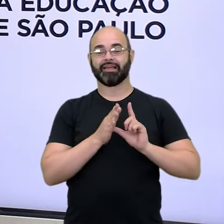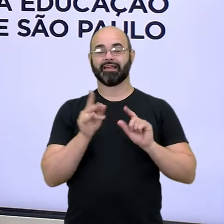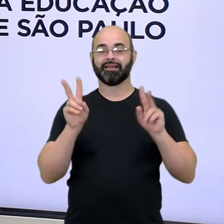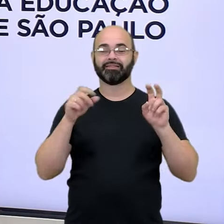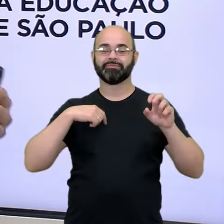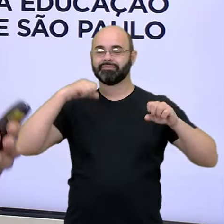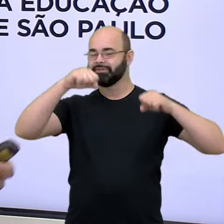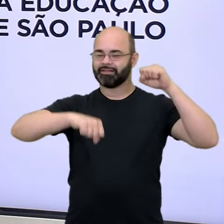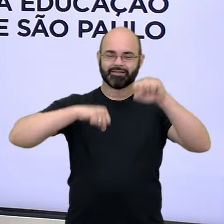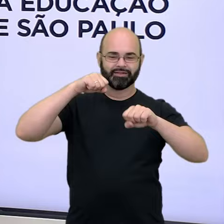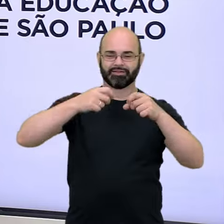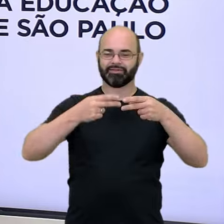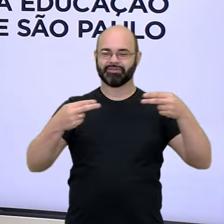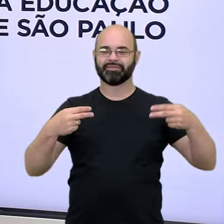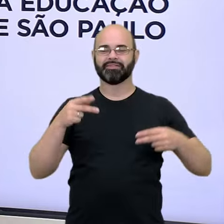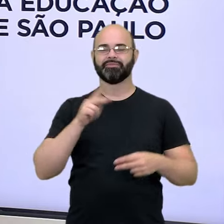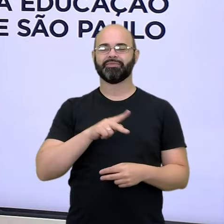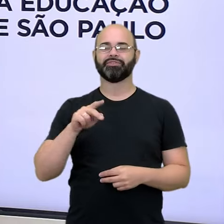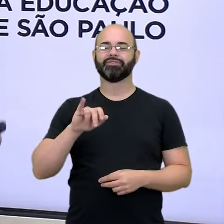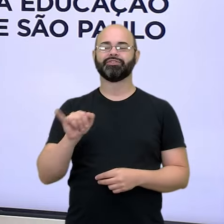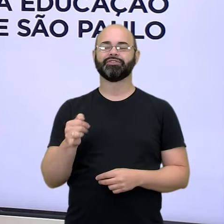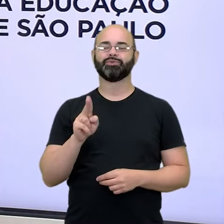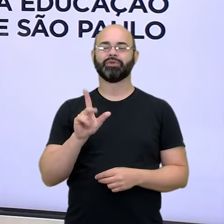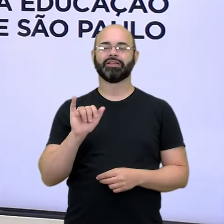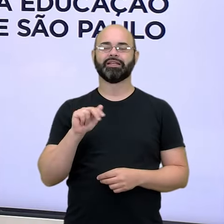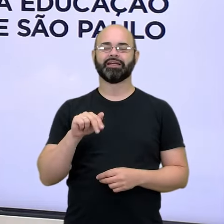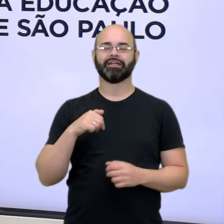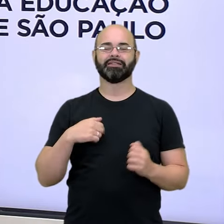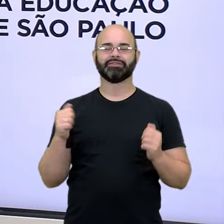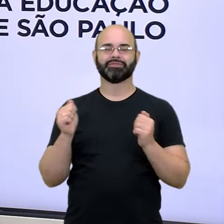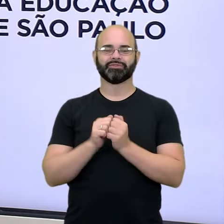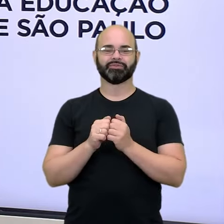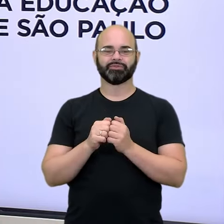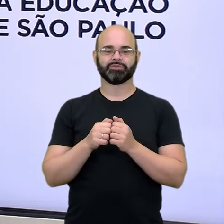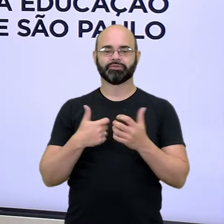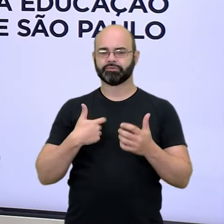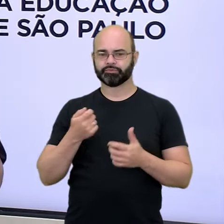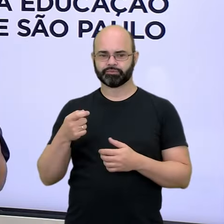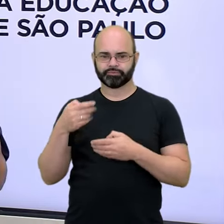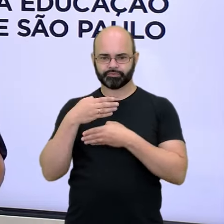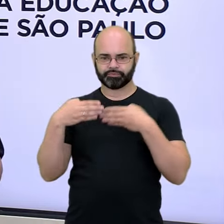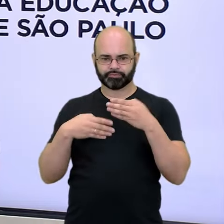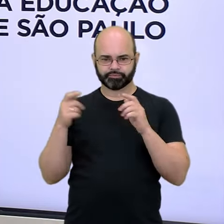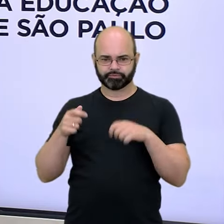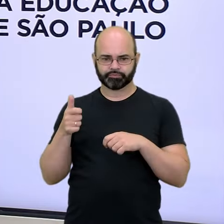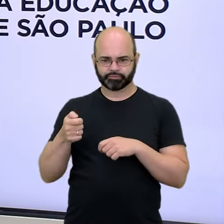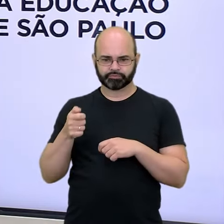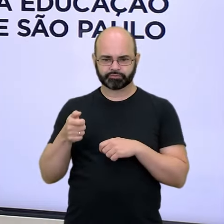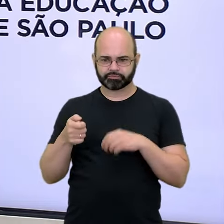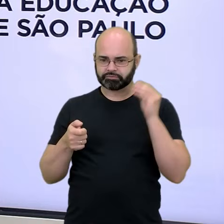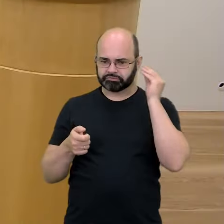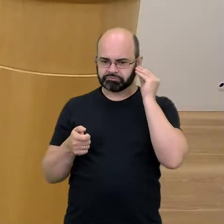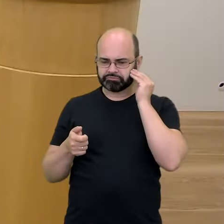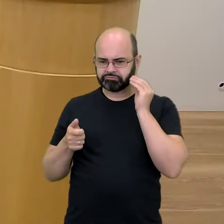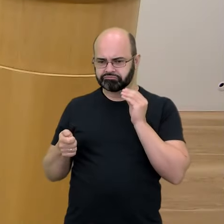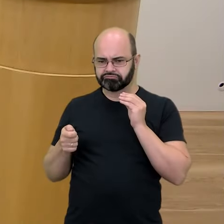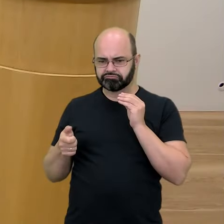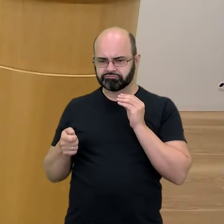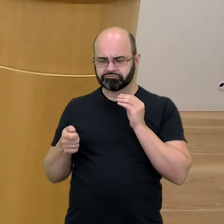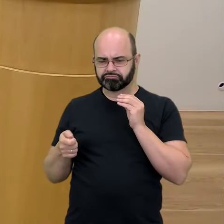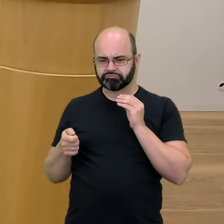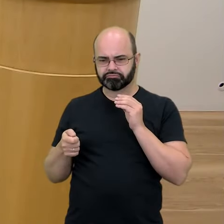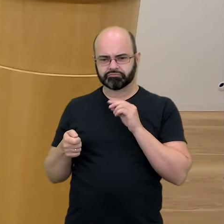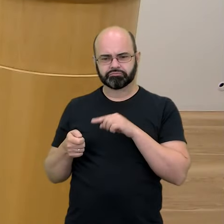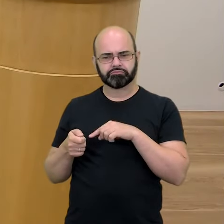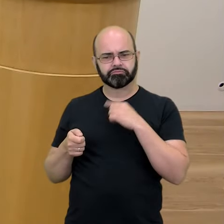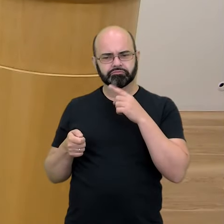professora Juliana. Eu estou me organizando aqui. Nossa, cadê? Eu não consigo mexer aqui no nosso PowerPoint. Não tá mudando? Não tá mudando? Tá, meu Deus do céu. Será que tá desligado? Tá ligado,